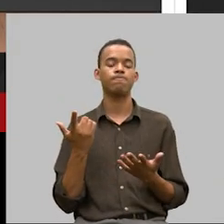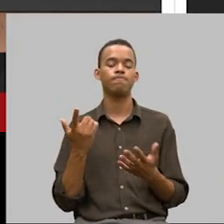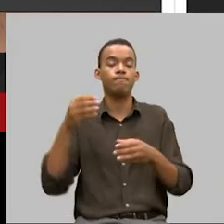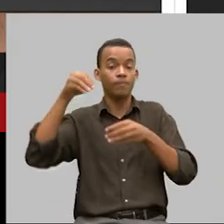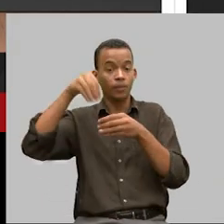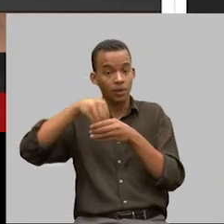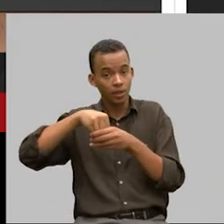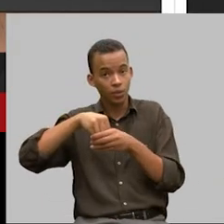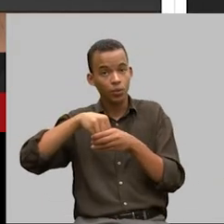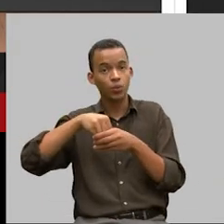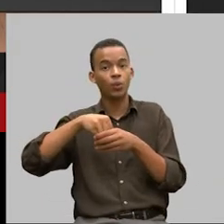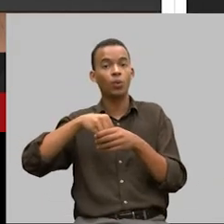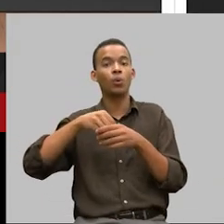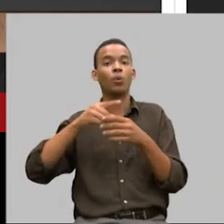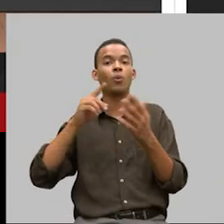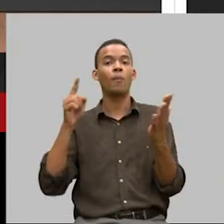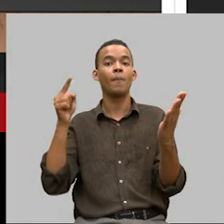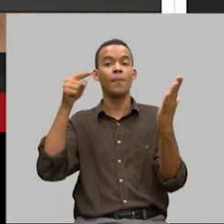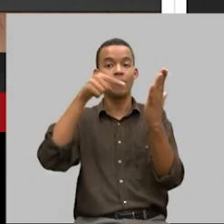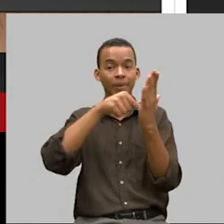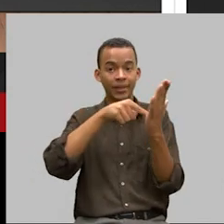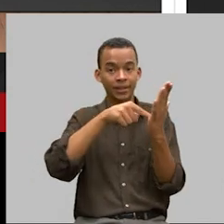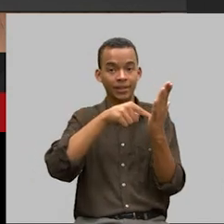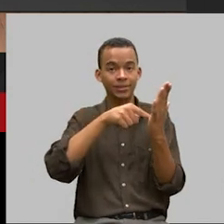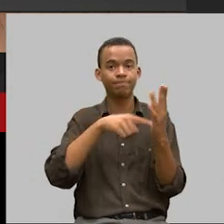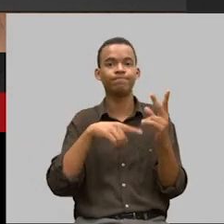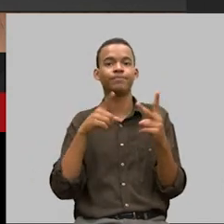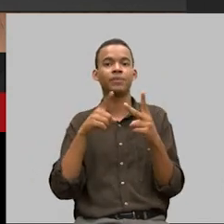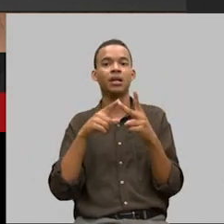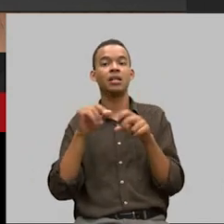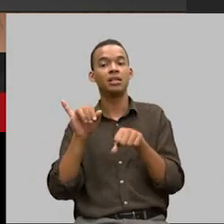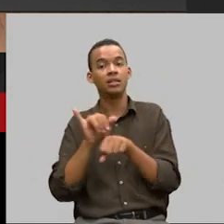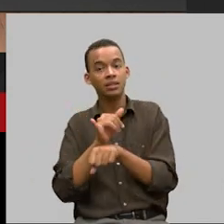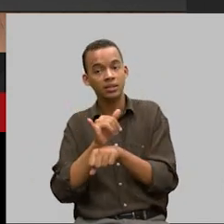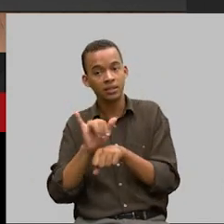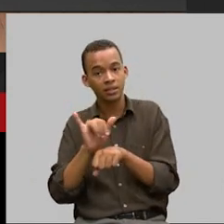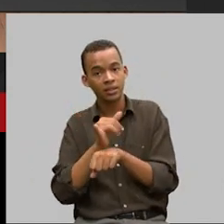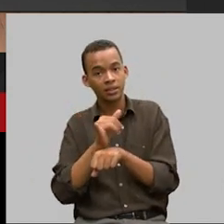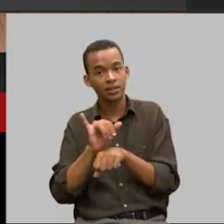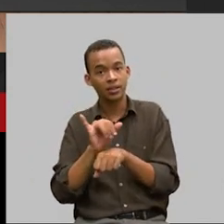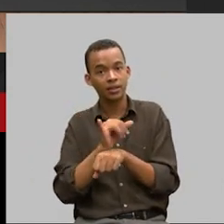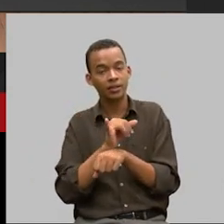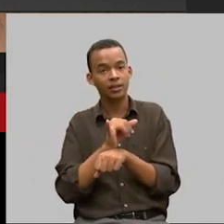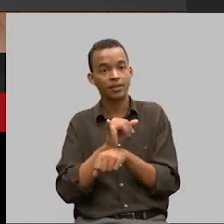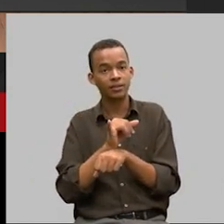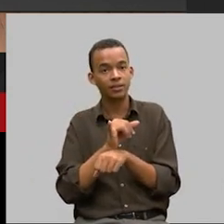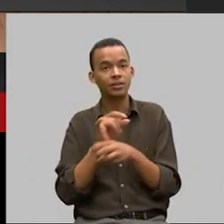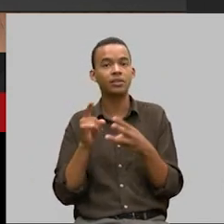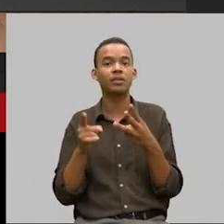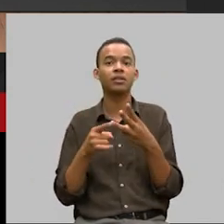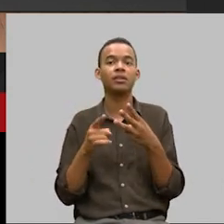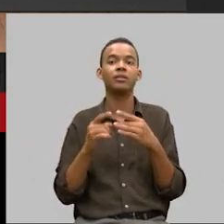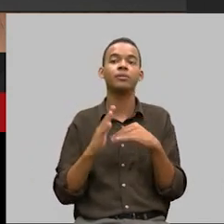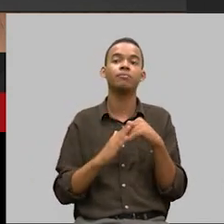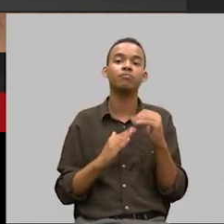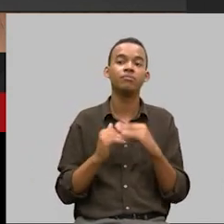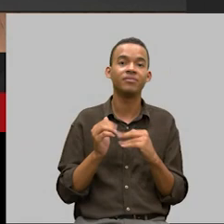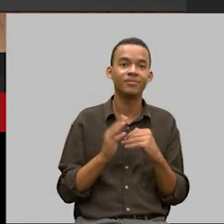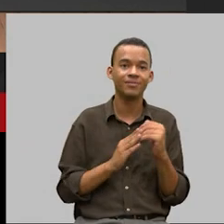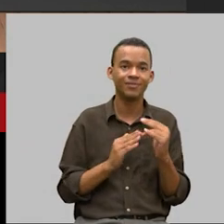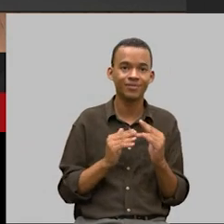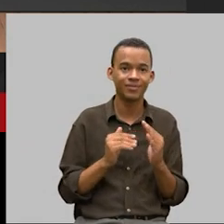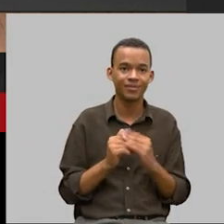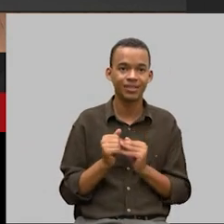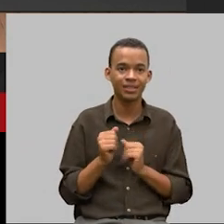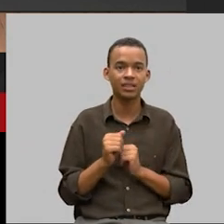a deputada Beatriz e o deputado eleco vão dizer assim Jesus a mulher vai falar de novo da tática porque eles já me ouviram